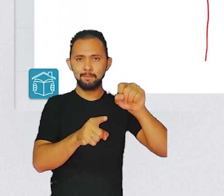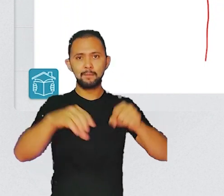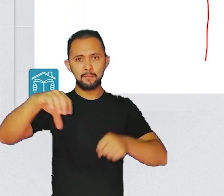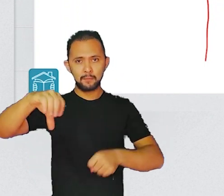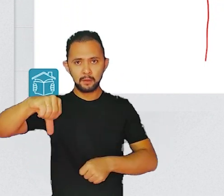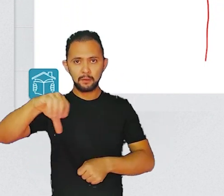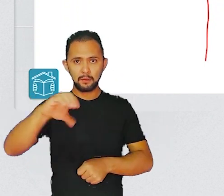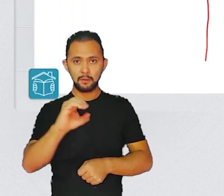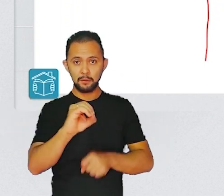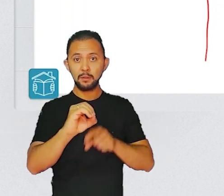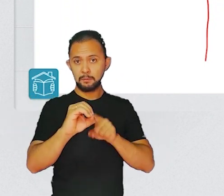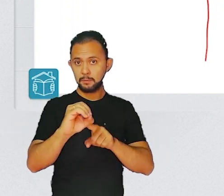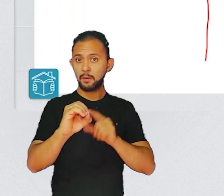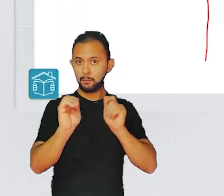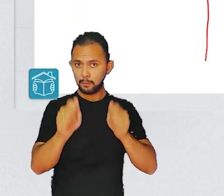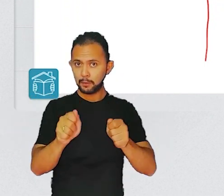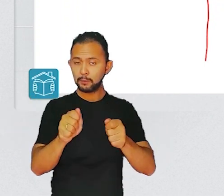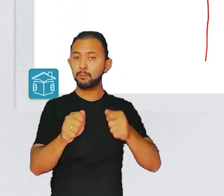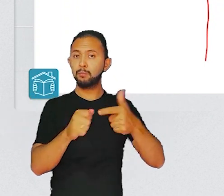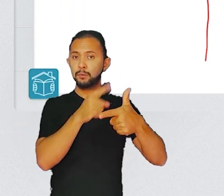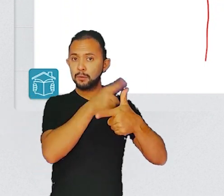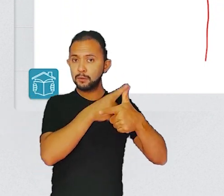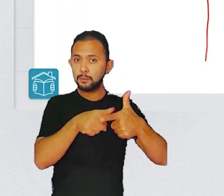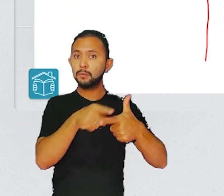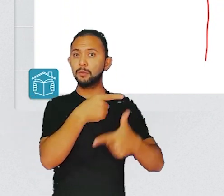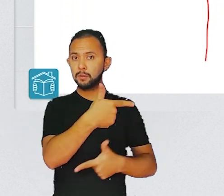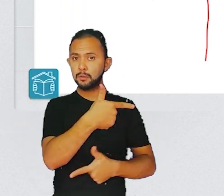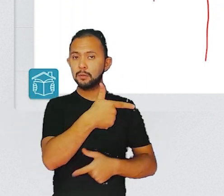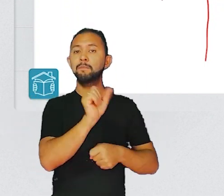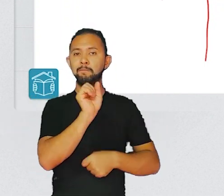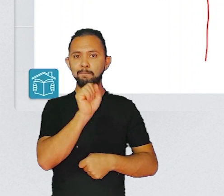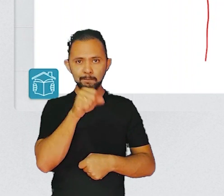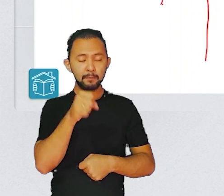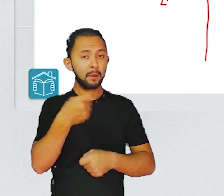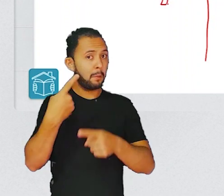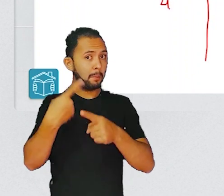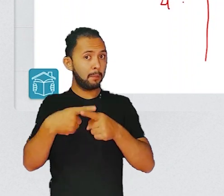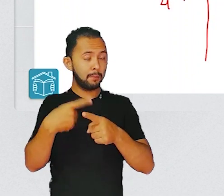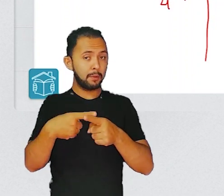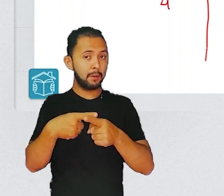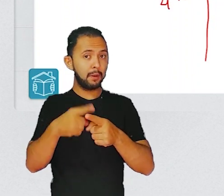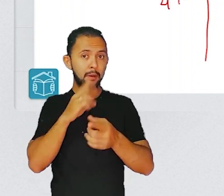900. 900 é divisível por 2? Sim. O resultado,